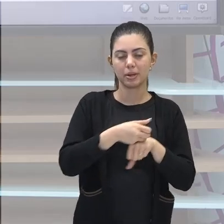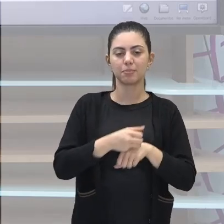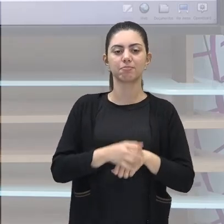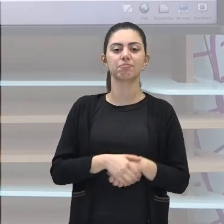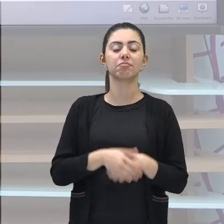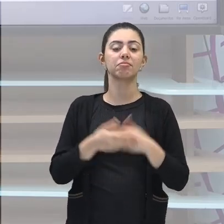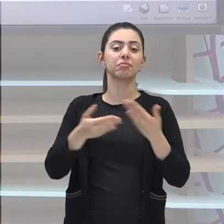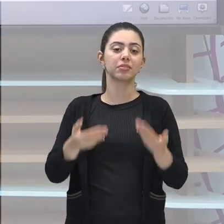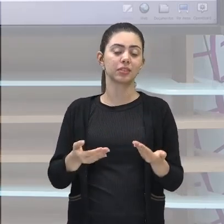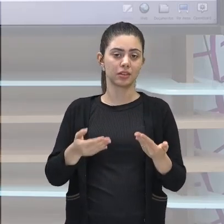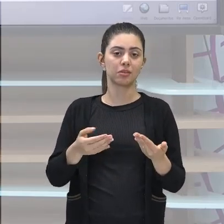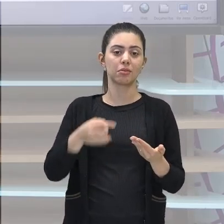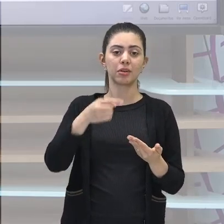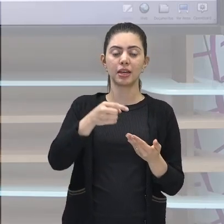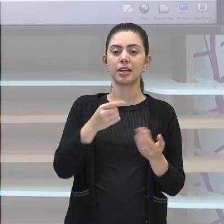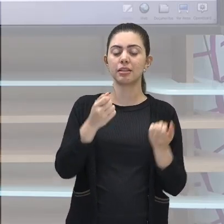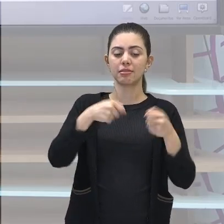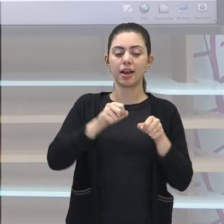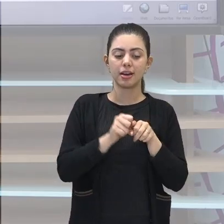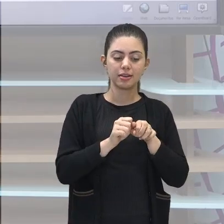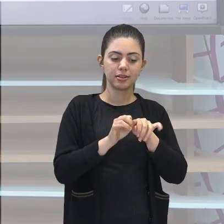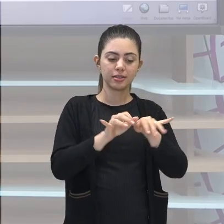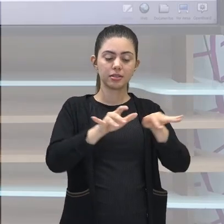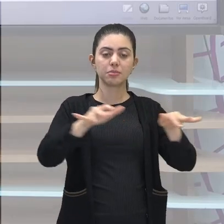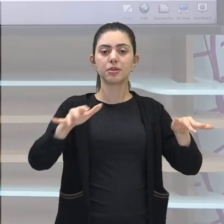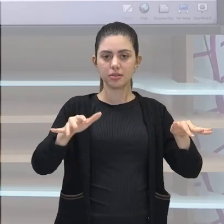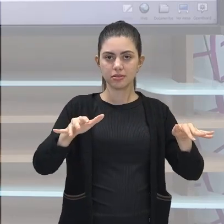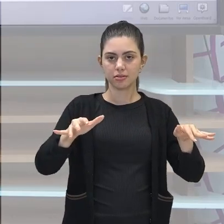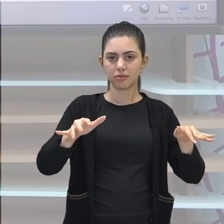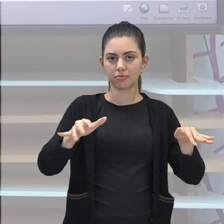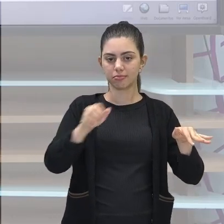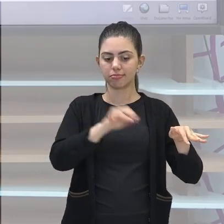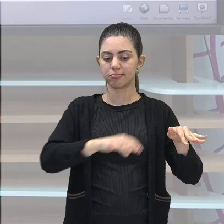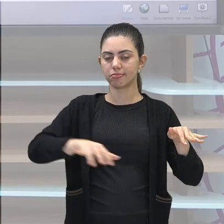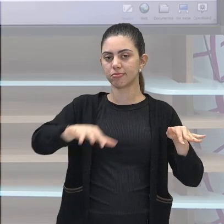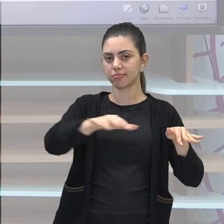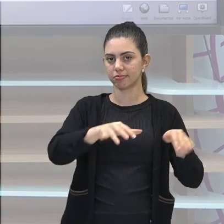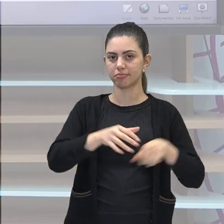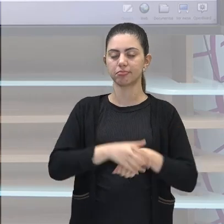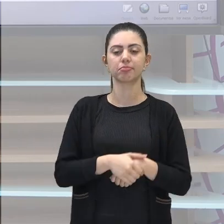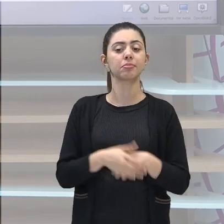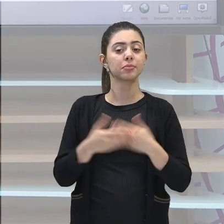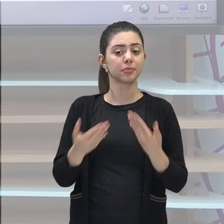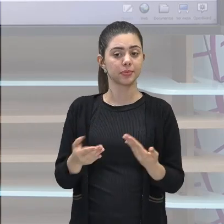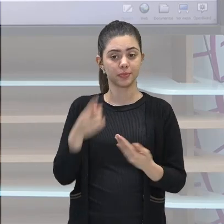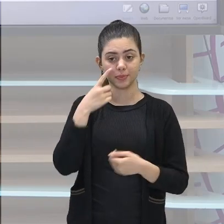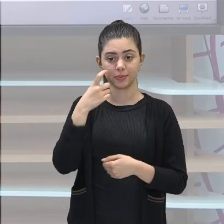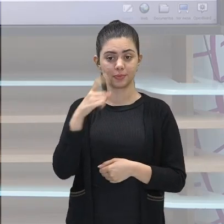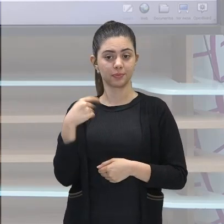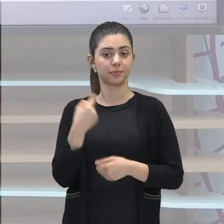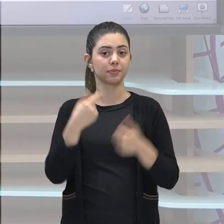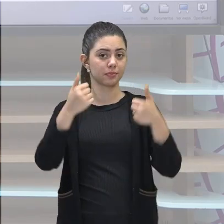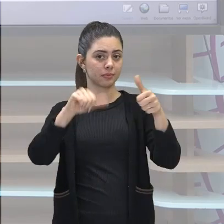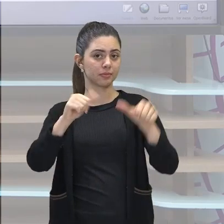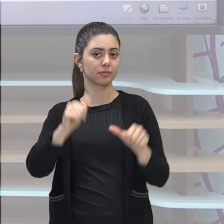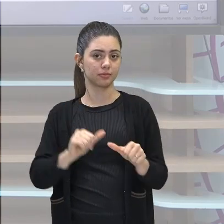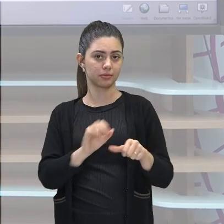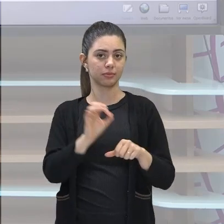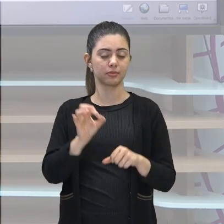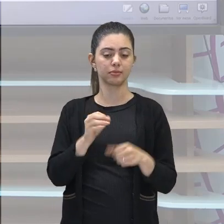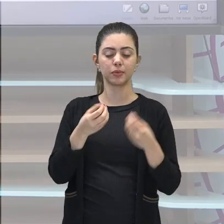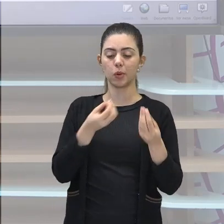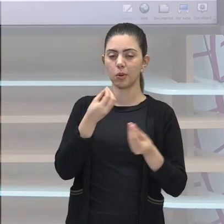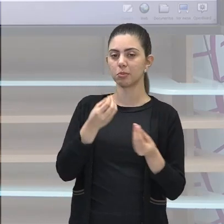pautar a sua expansão territorial. Então, é interessante analisarmos,